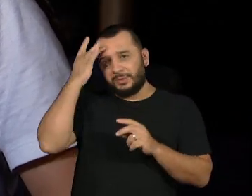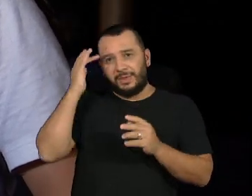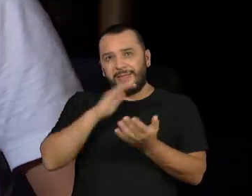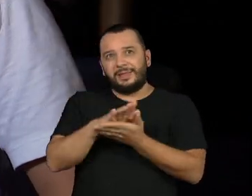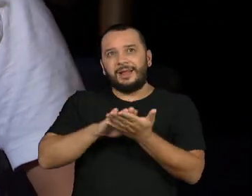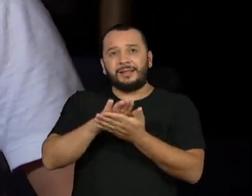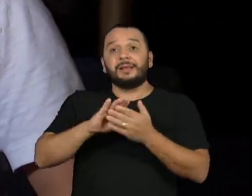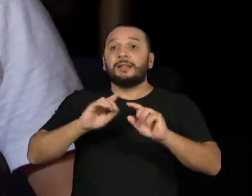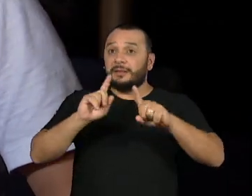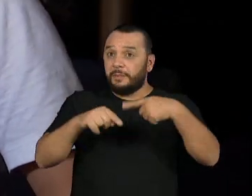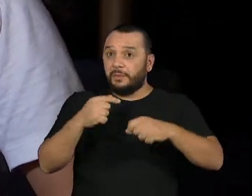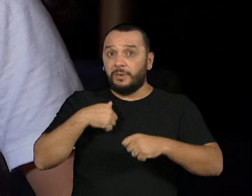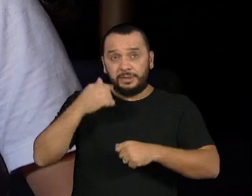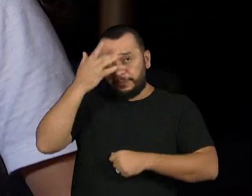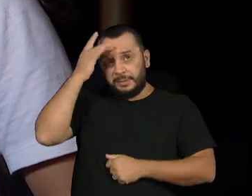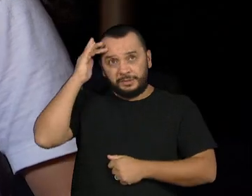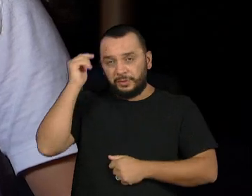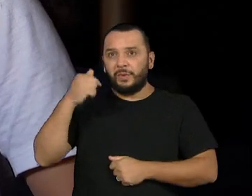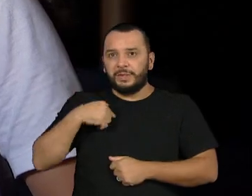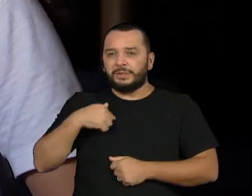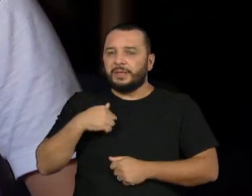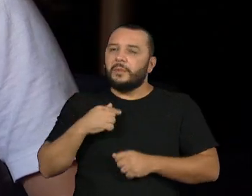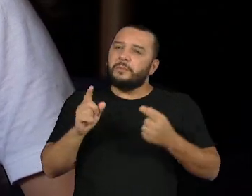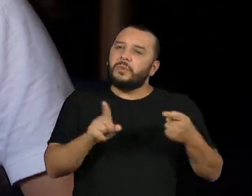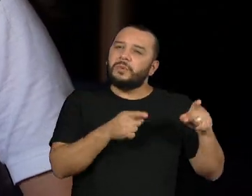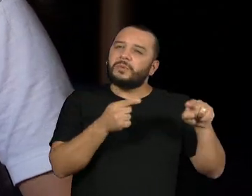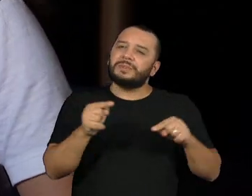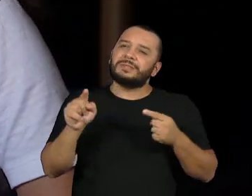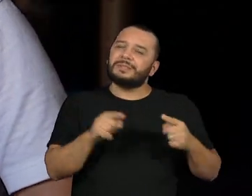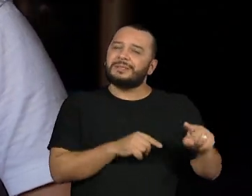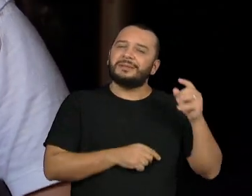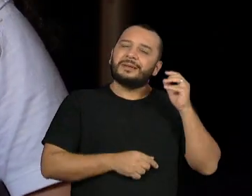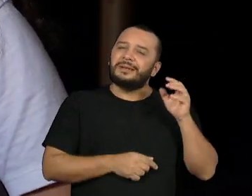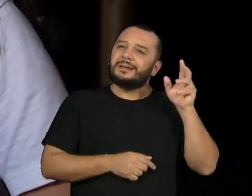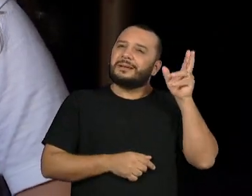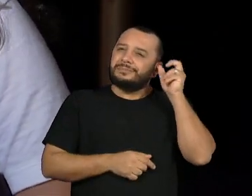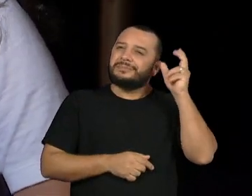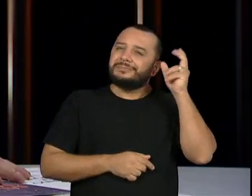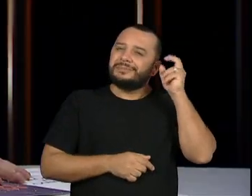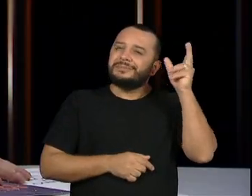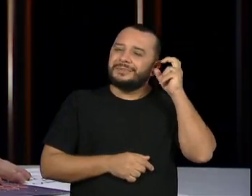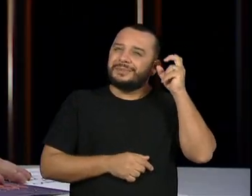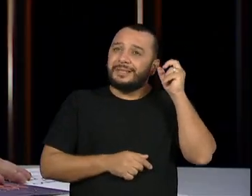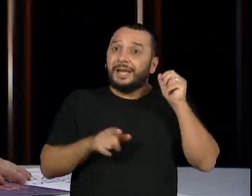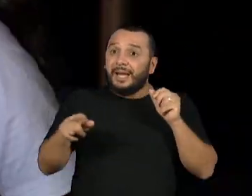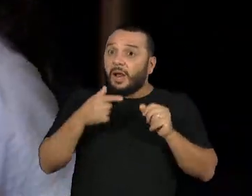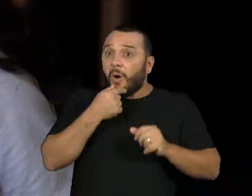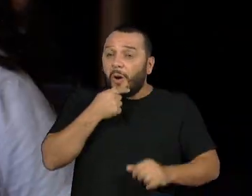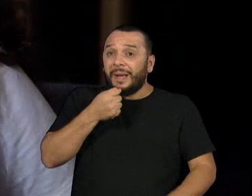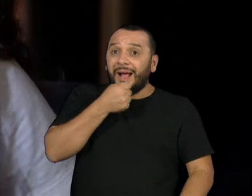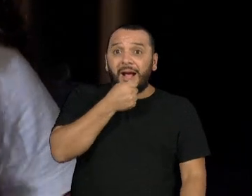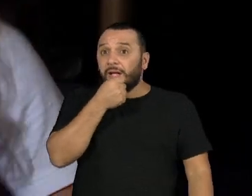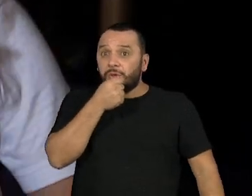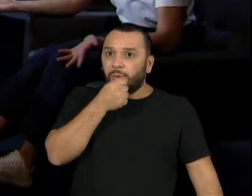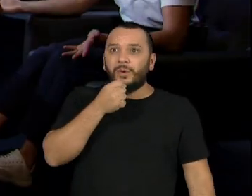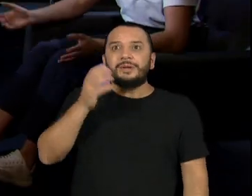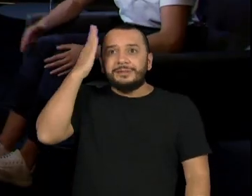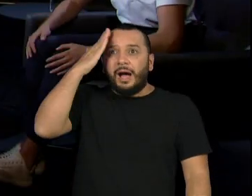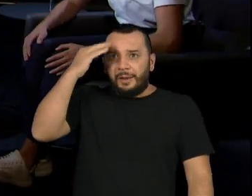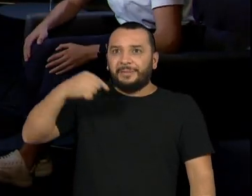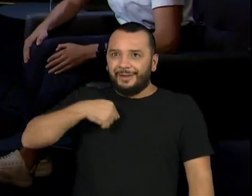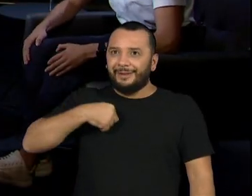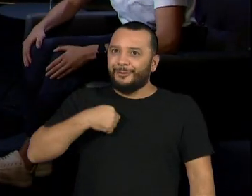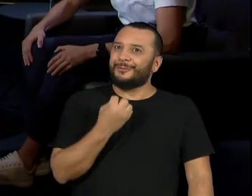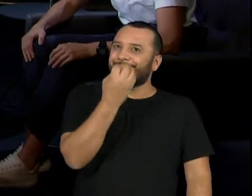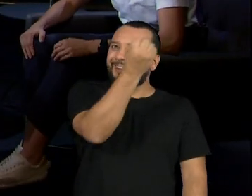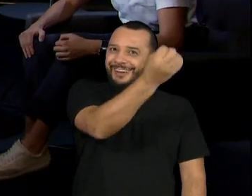até pessoas que eu escutei durante a viagem sabiam que eu tinha feito a viagem. Você escutava durante a viagem a música dele. Foi um